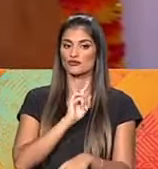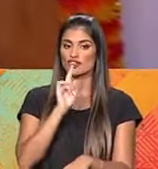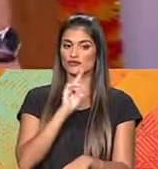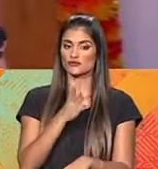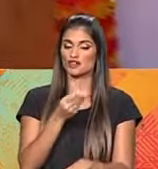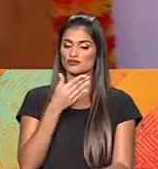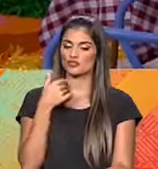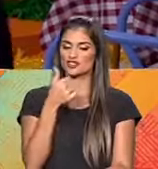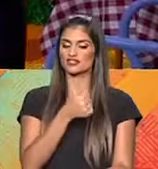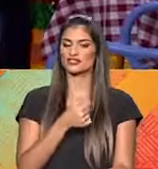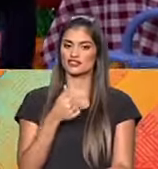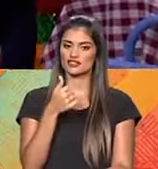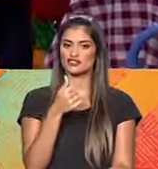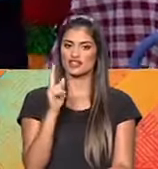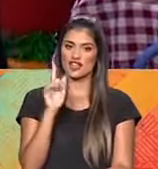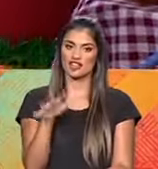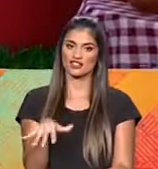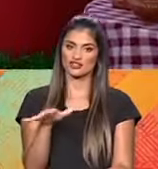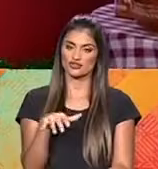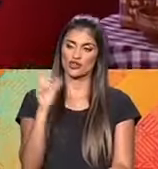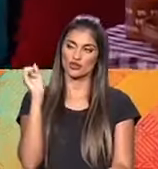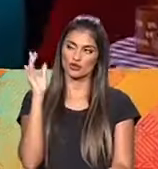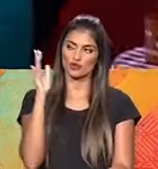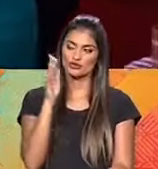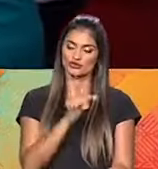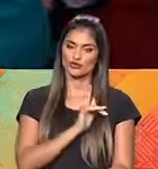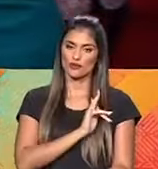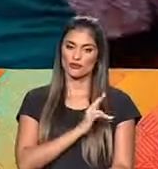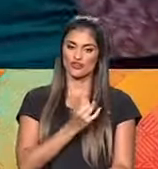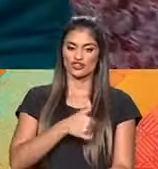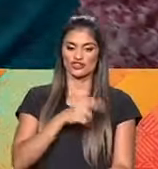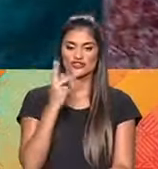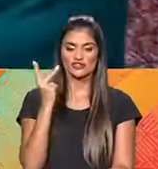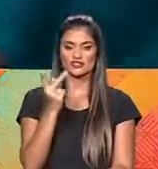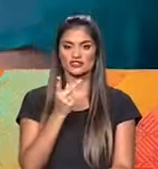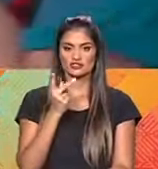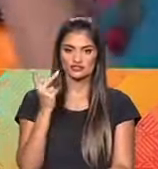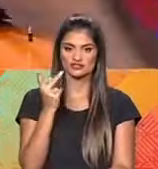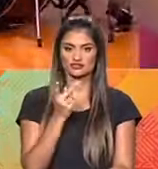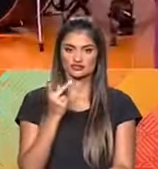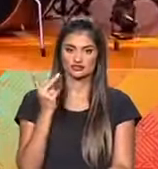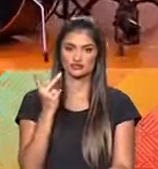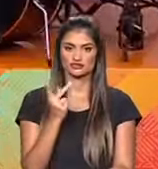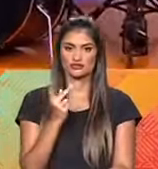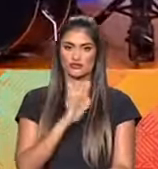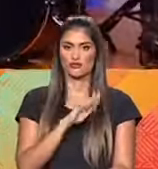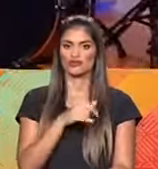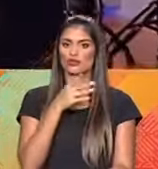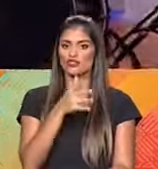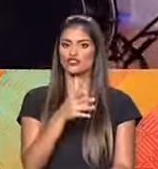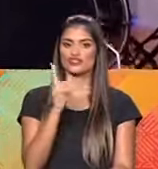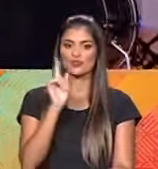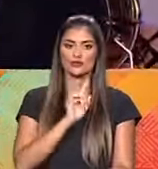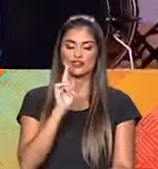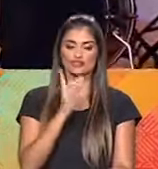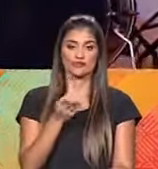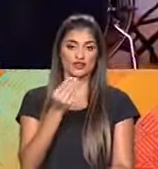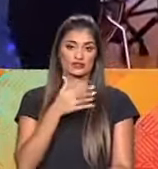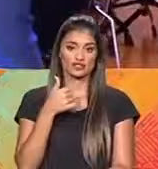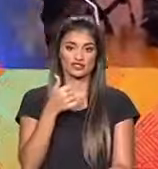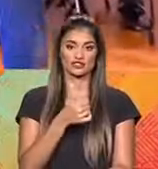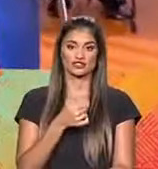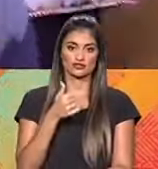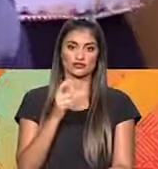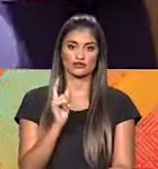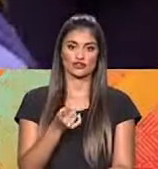mais bonitas. Elas são a luz e o amor das nossas vidas. E o mundo diz que as mulheres são mais bonitas.